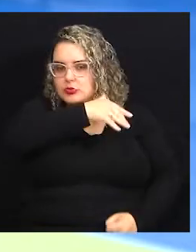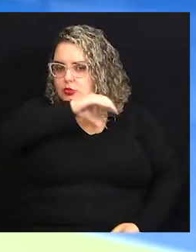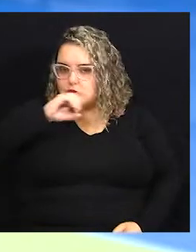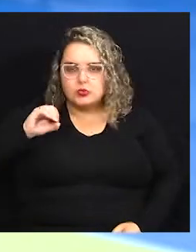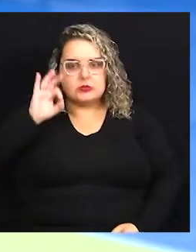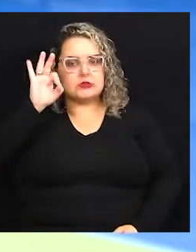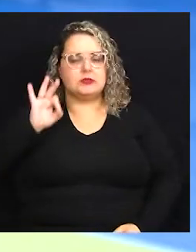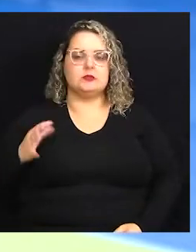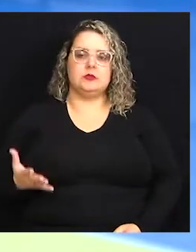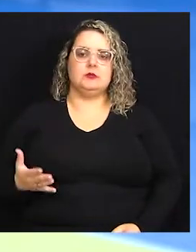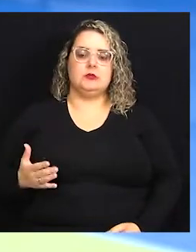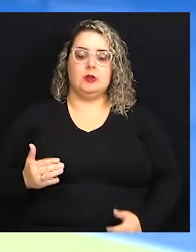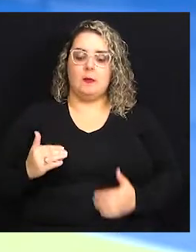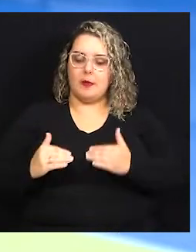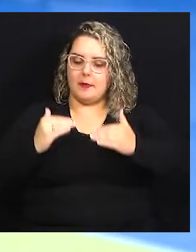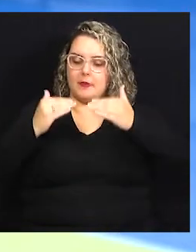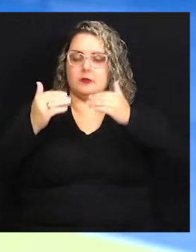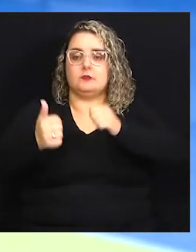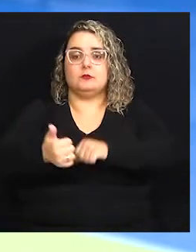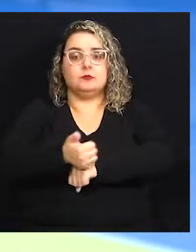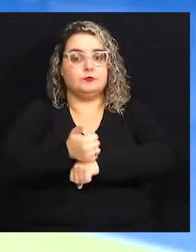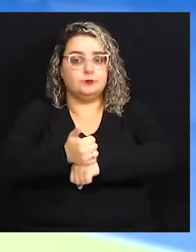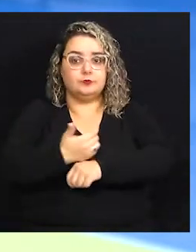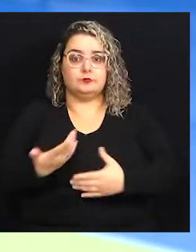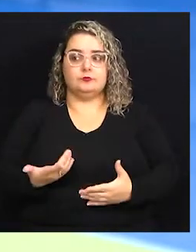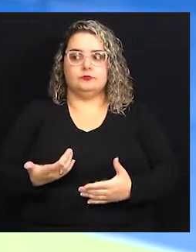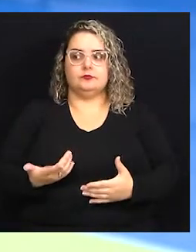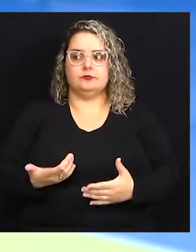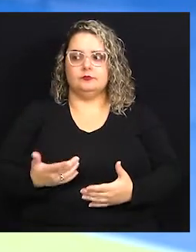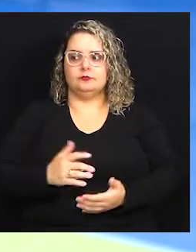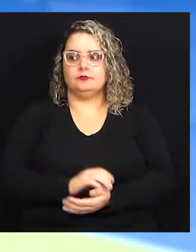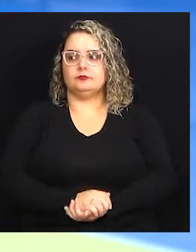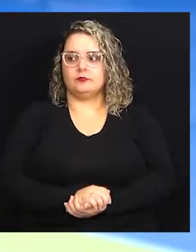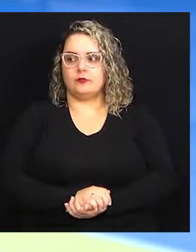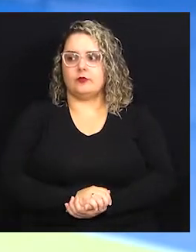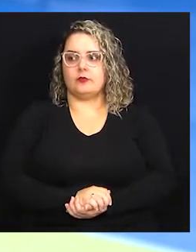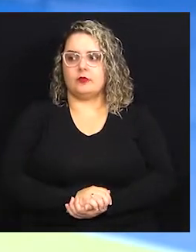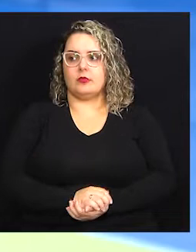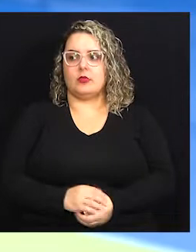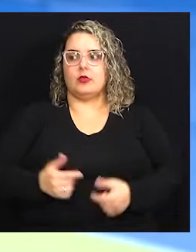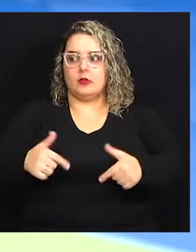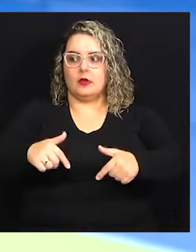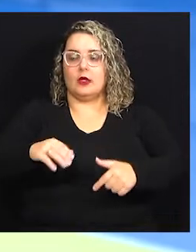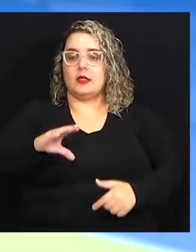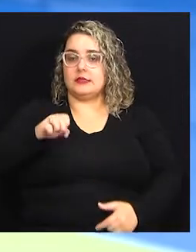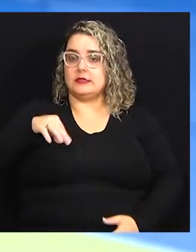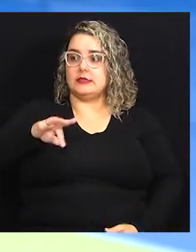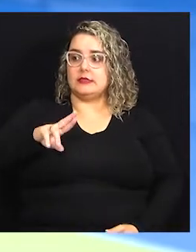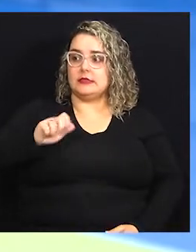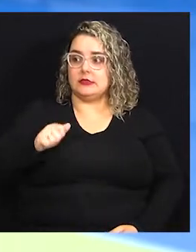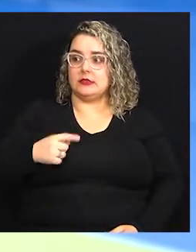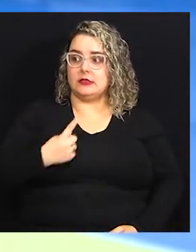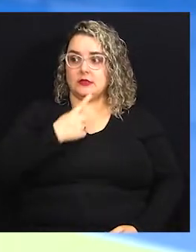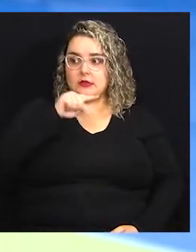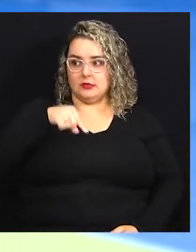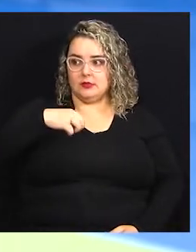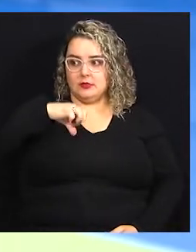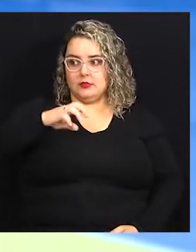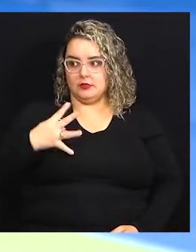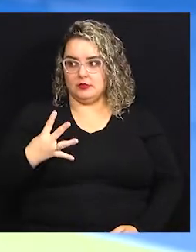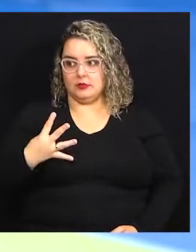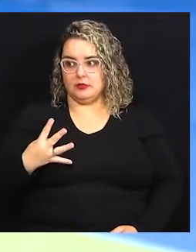crescer como jogador, porque eu não tinha uma grande altura para a posição que eu fazia, que era central. Tinha 1,94, tenho, né,